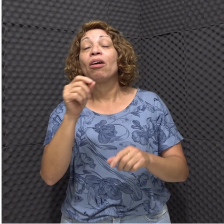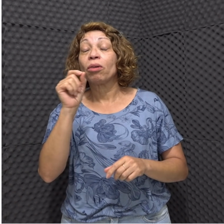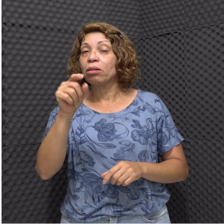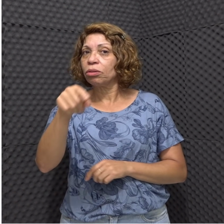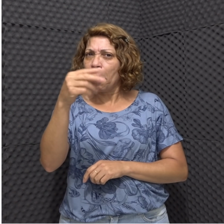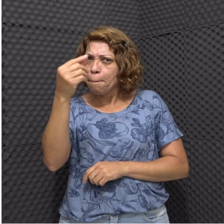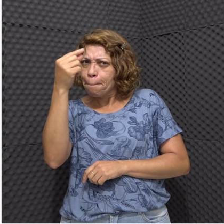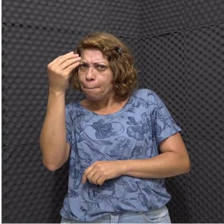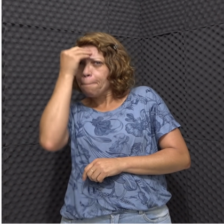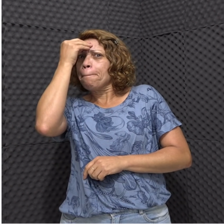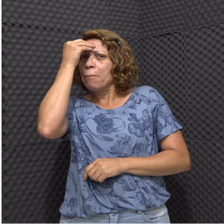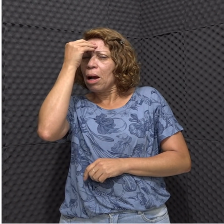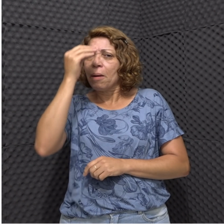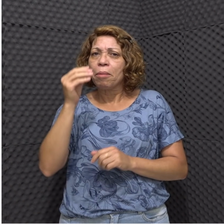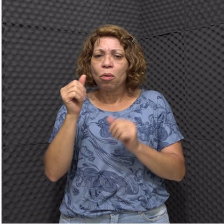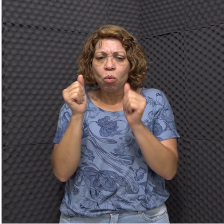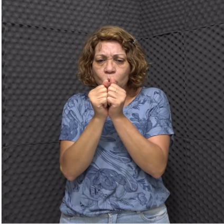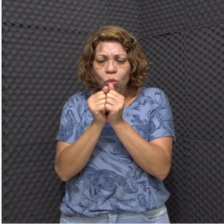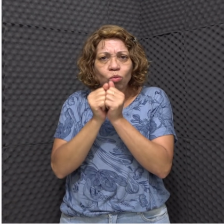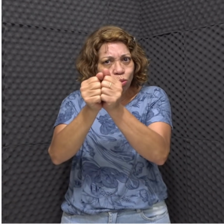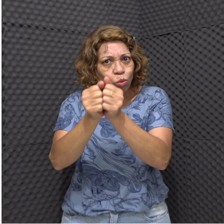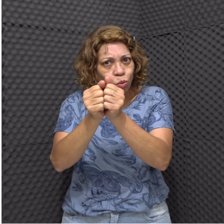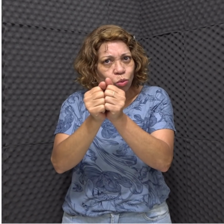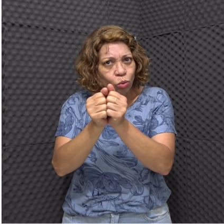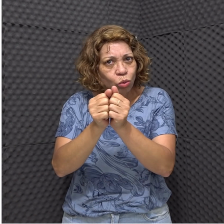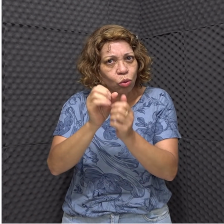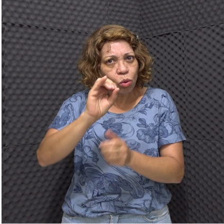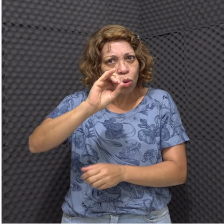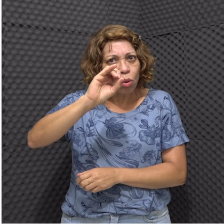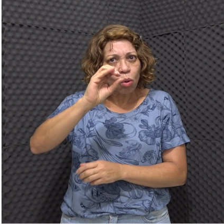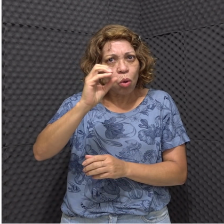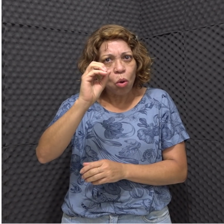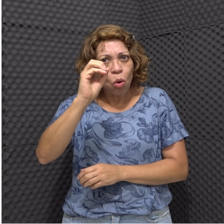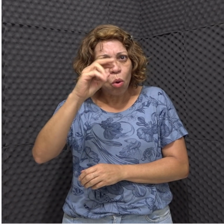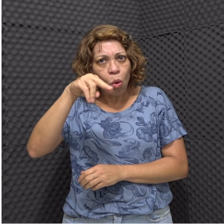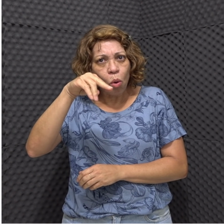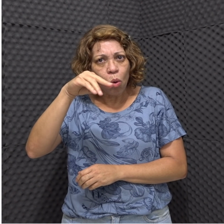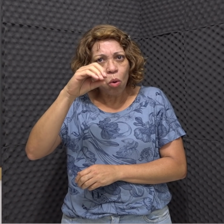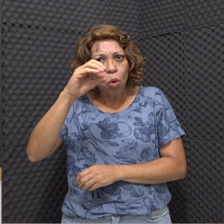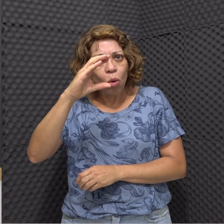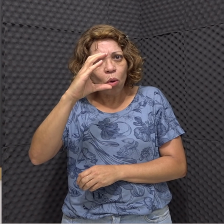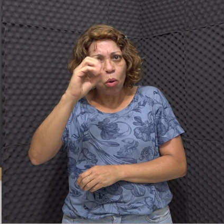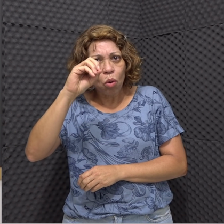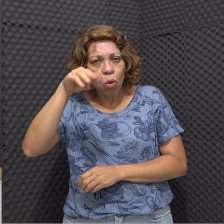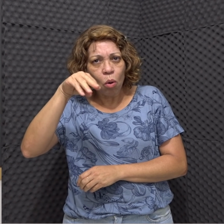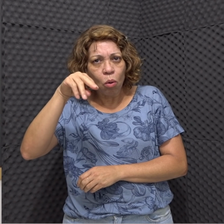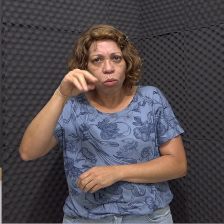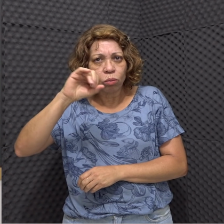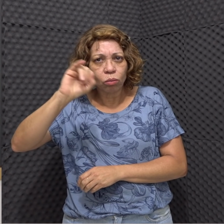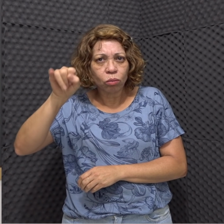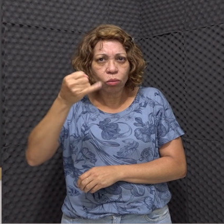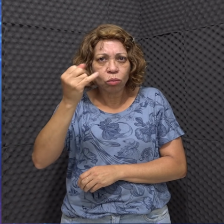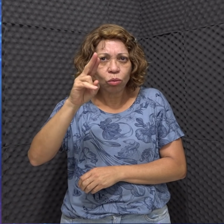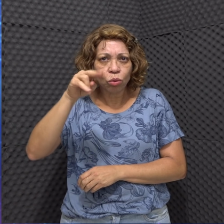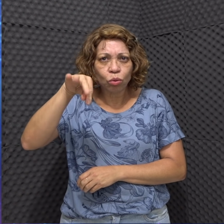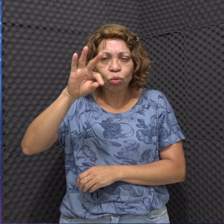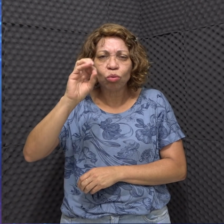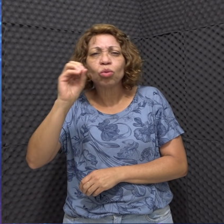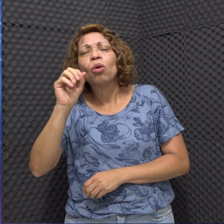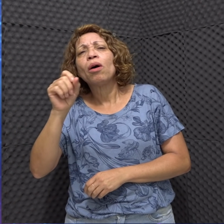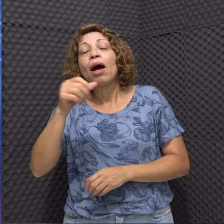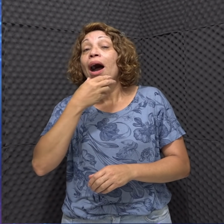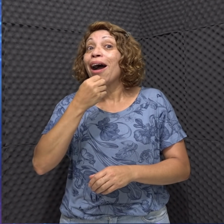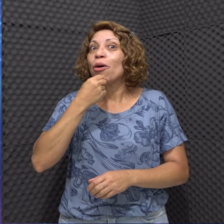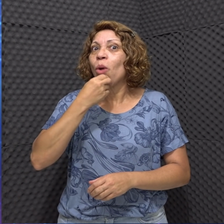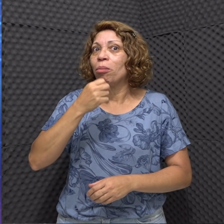tenha em mente um nome que geralmente é atribuído a esta pessoa, George Cantor, nascido em 1845 no